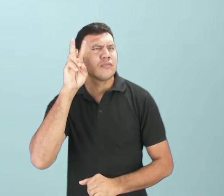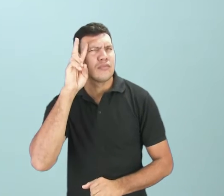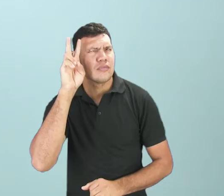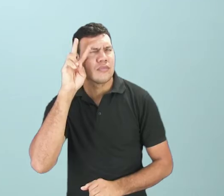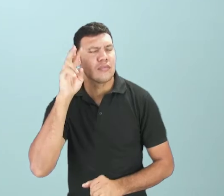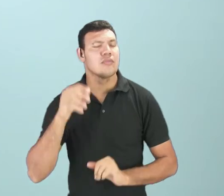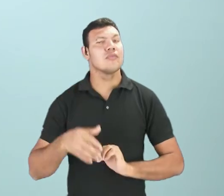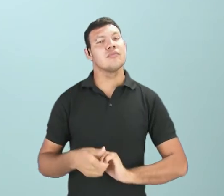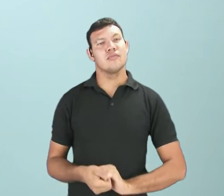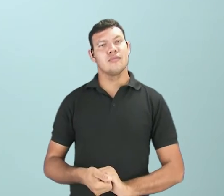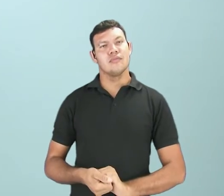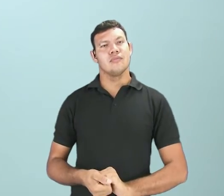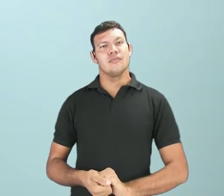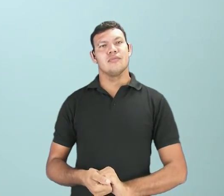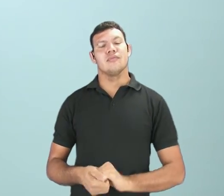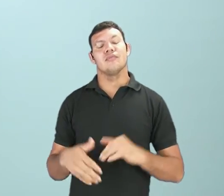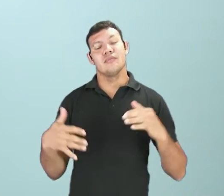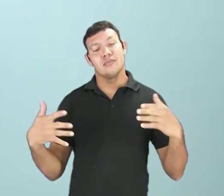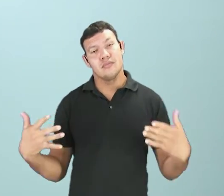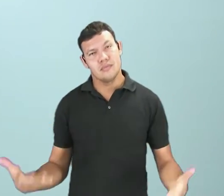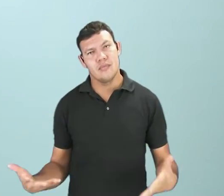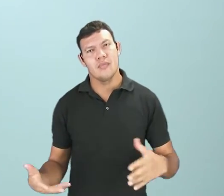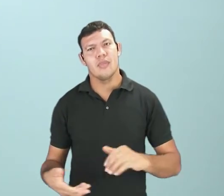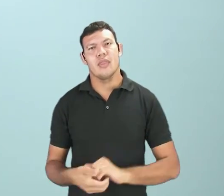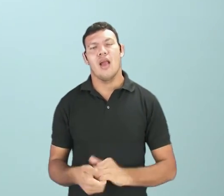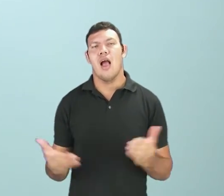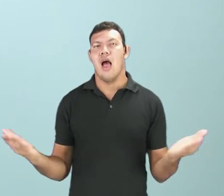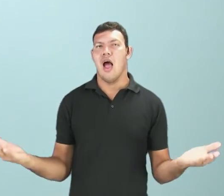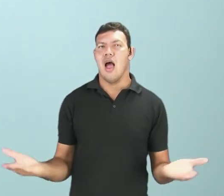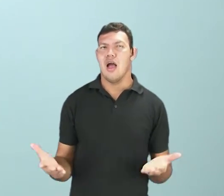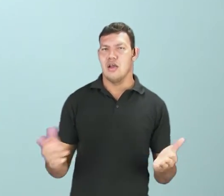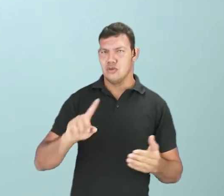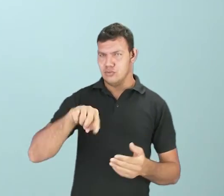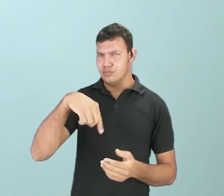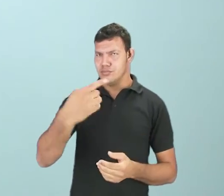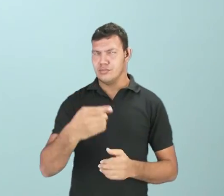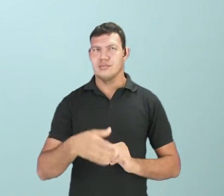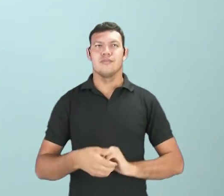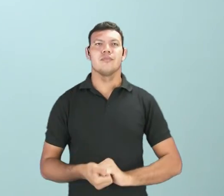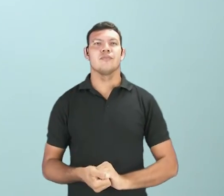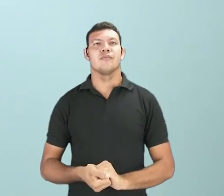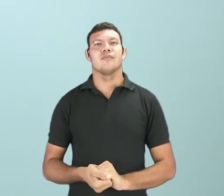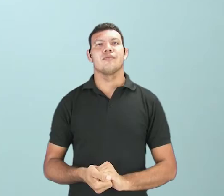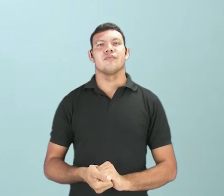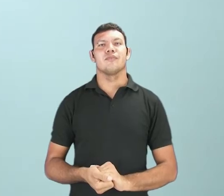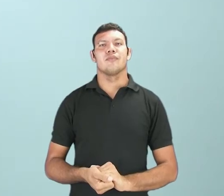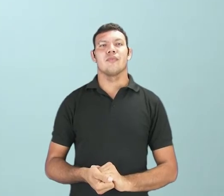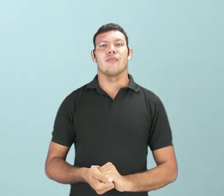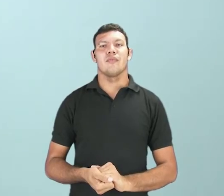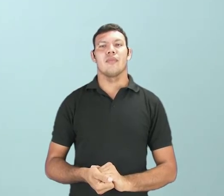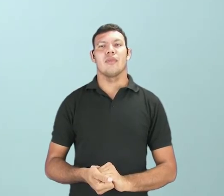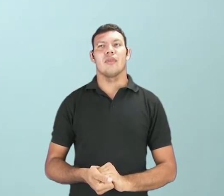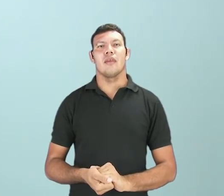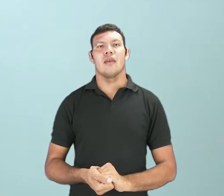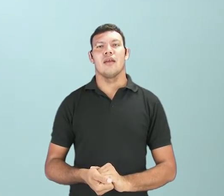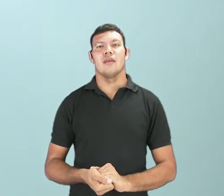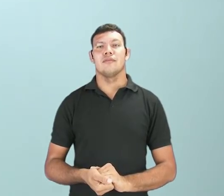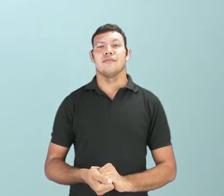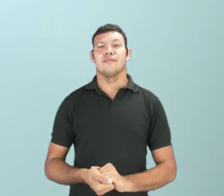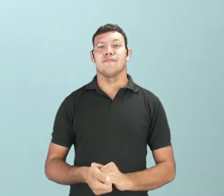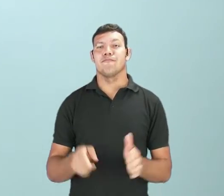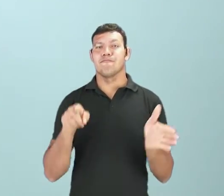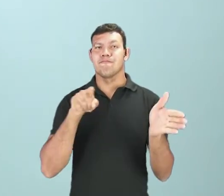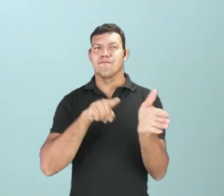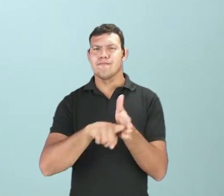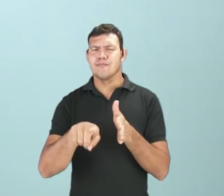coisas que nós vimos. Então, vamos passar aqui adiante. Ótimo, né? E vamos a algumas questões